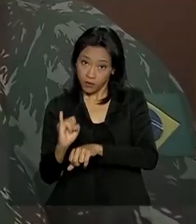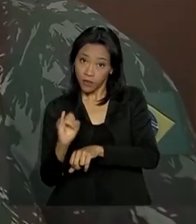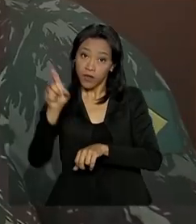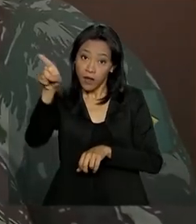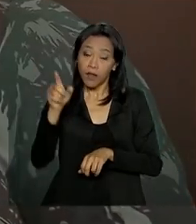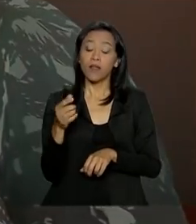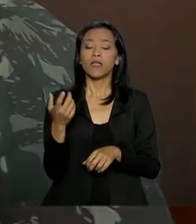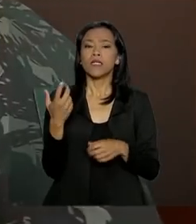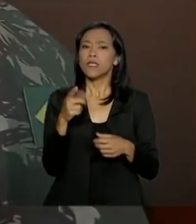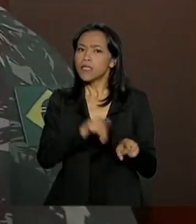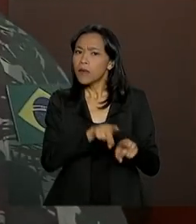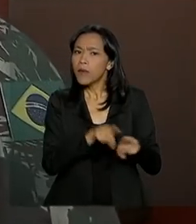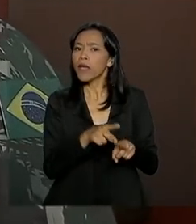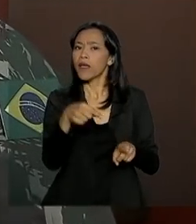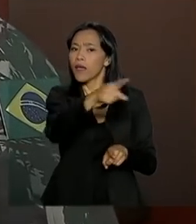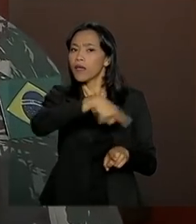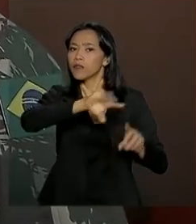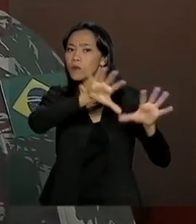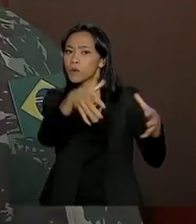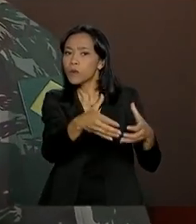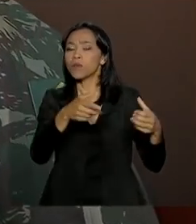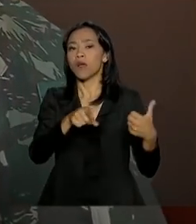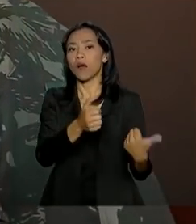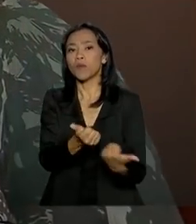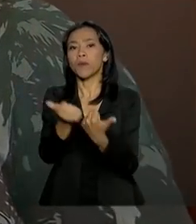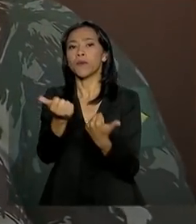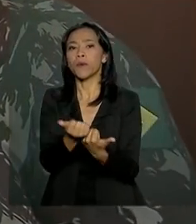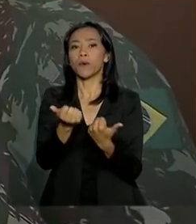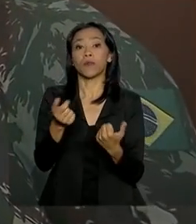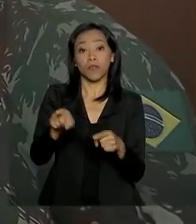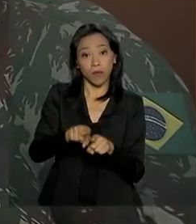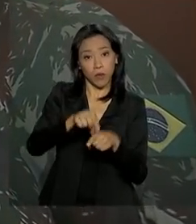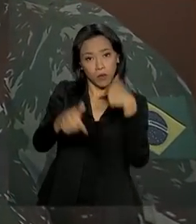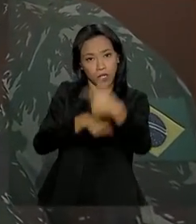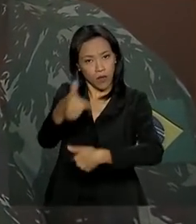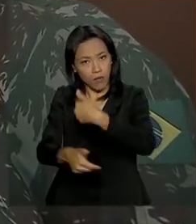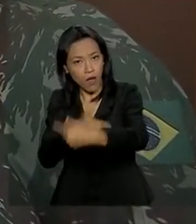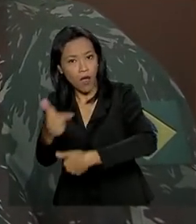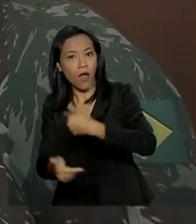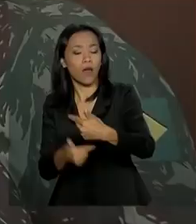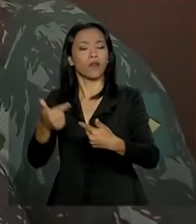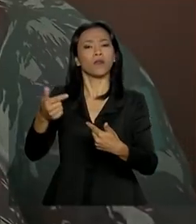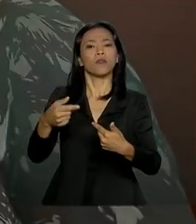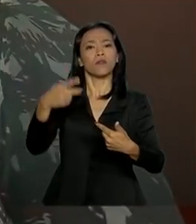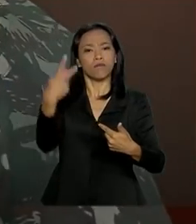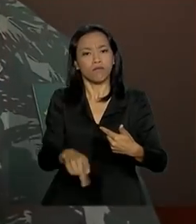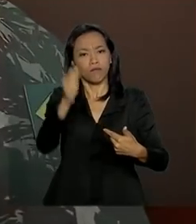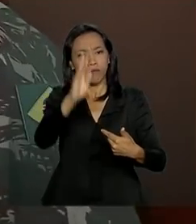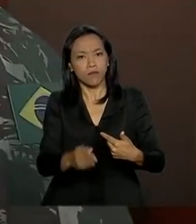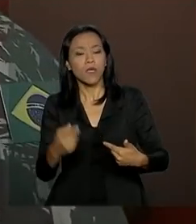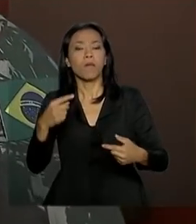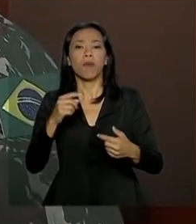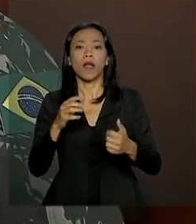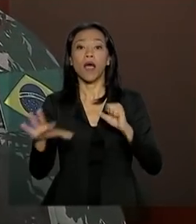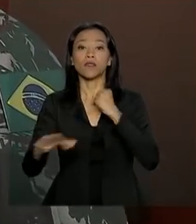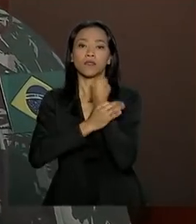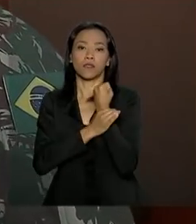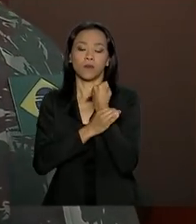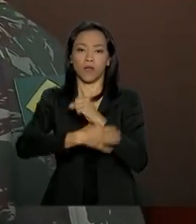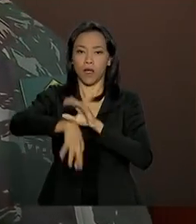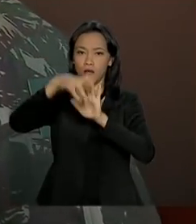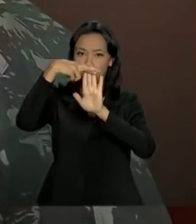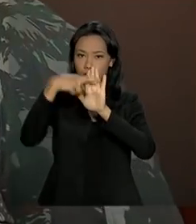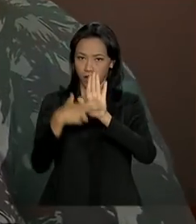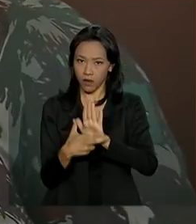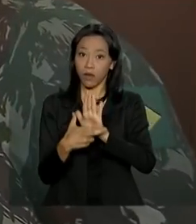maneira preponderante nas atividades atinentes às operações de garantia da lei e da ordem desenvolvidas no